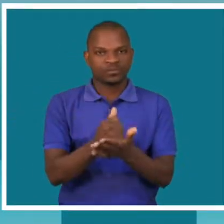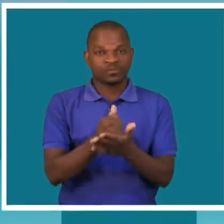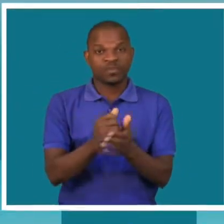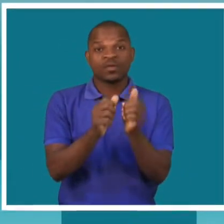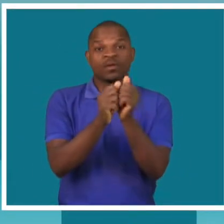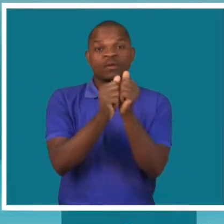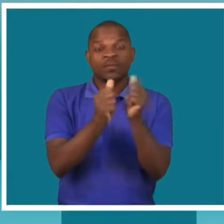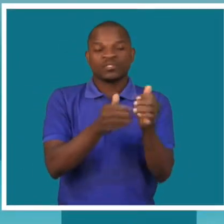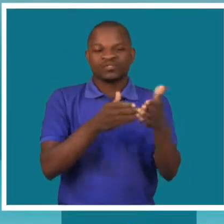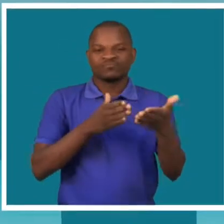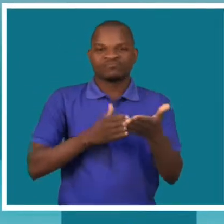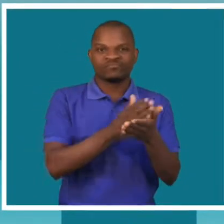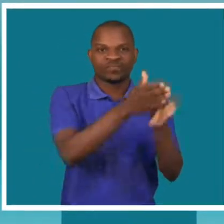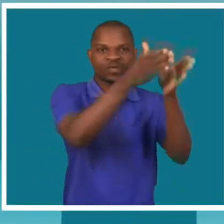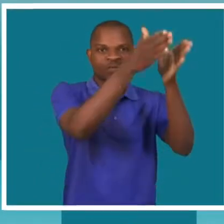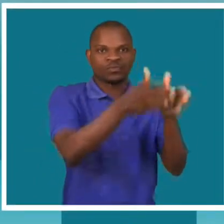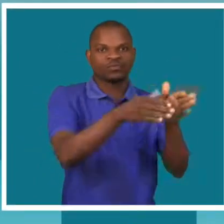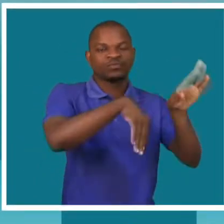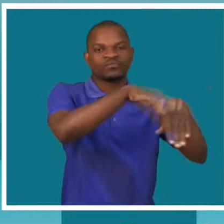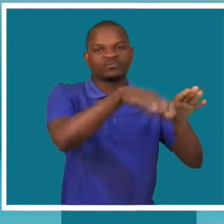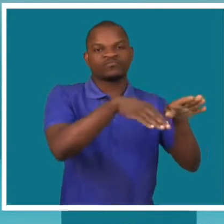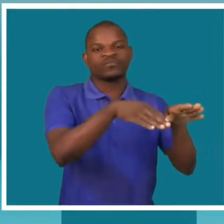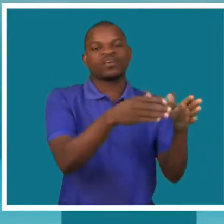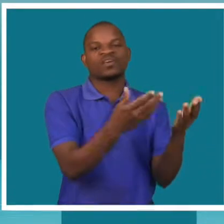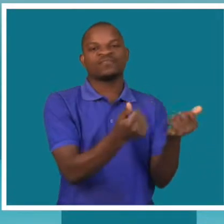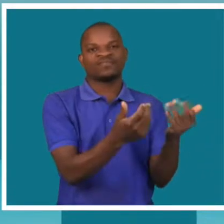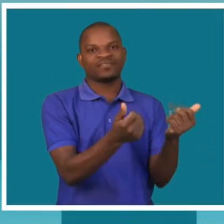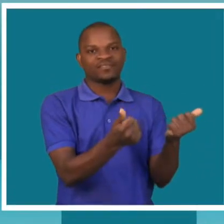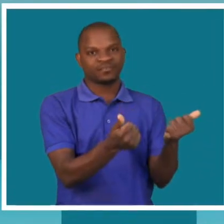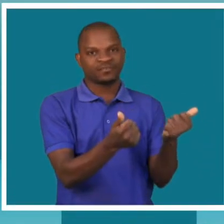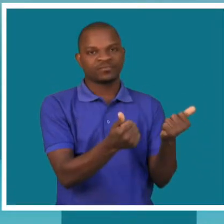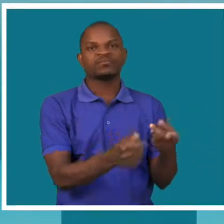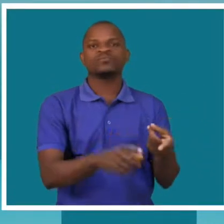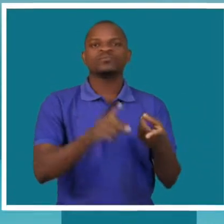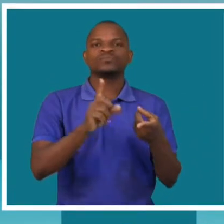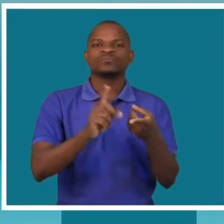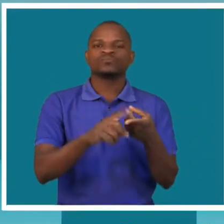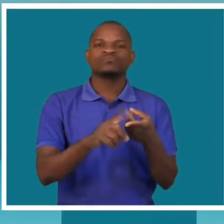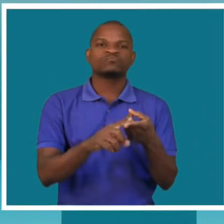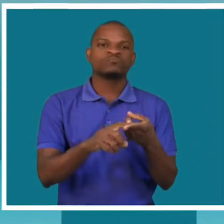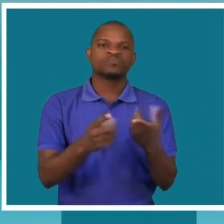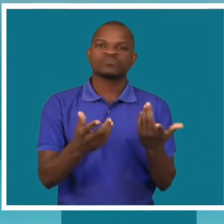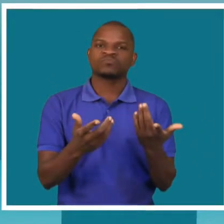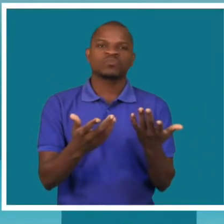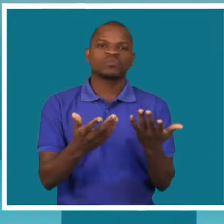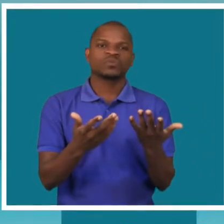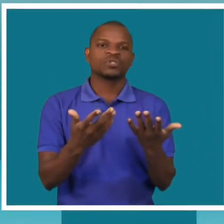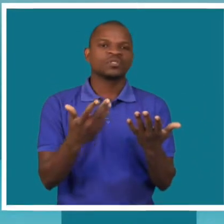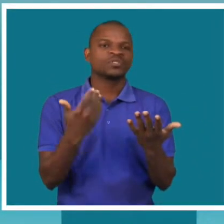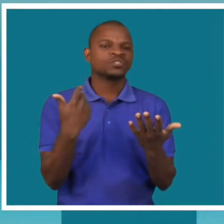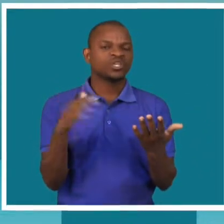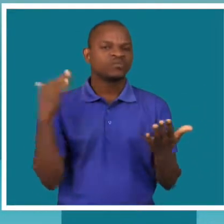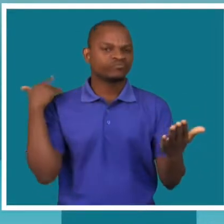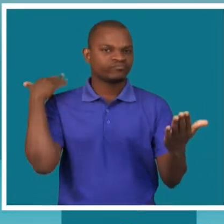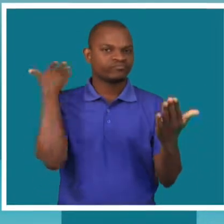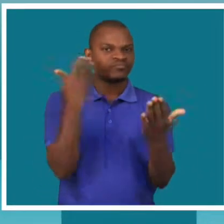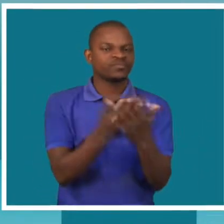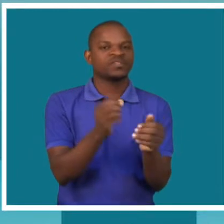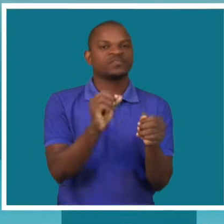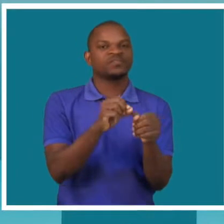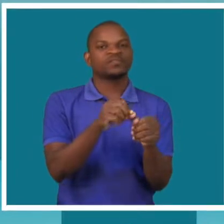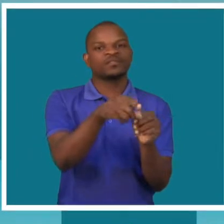Agora, com o próprio jogador, normalmente, isso foi já